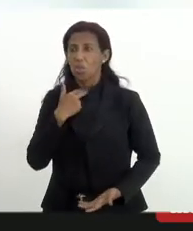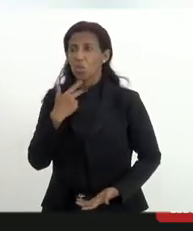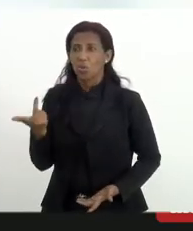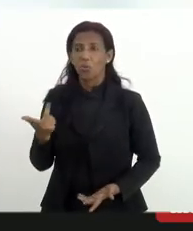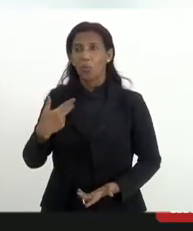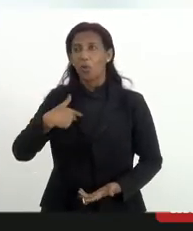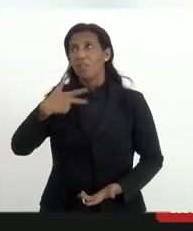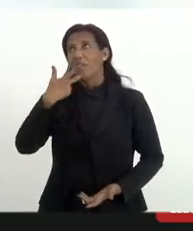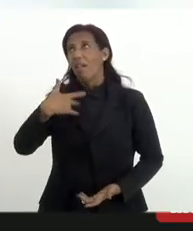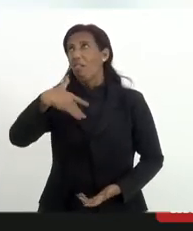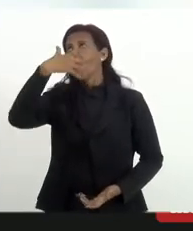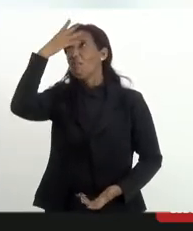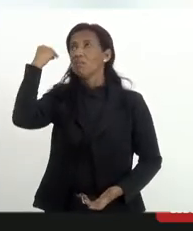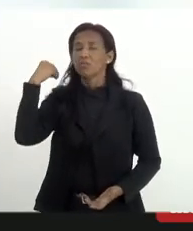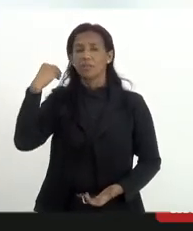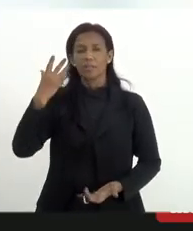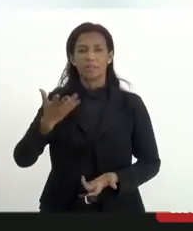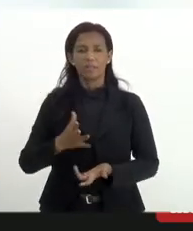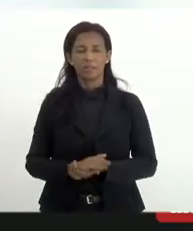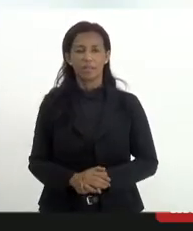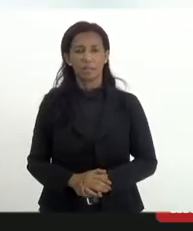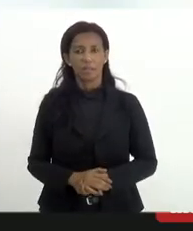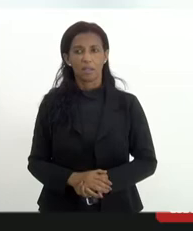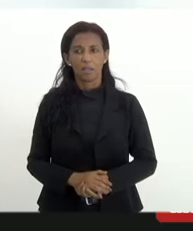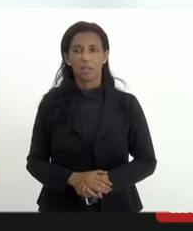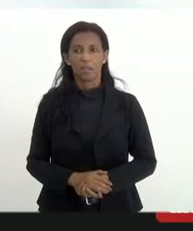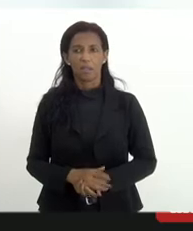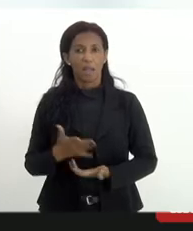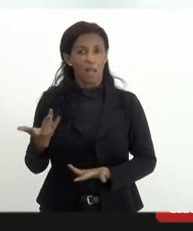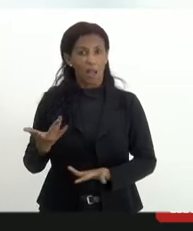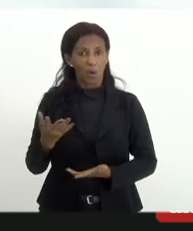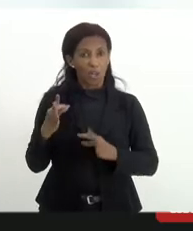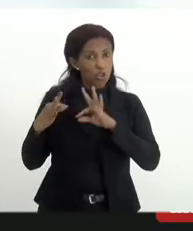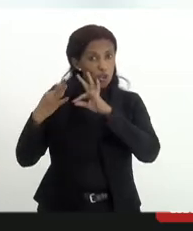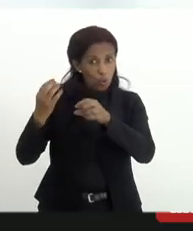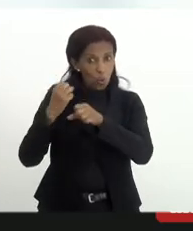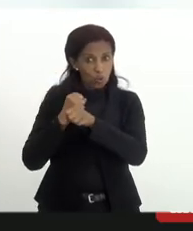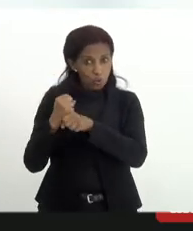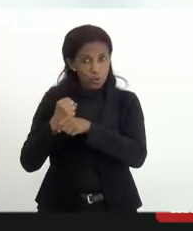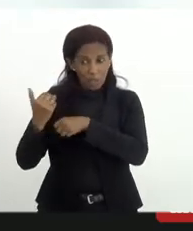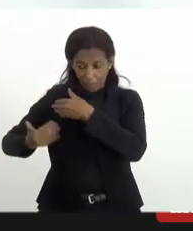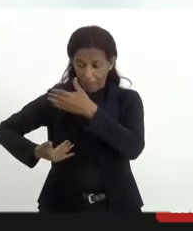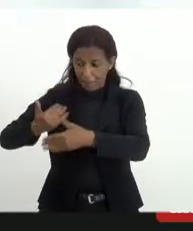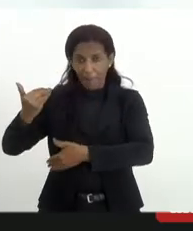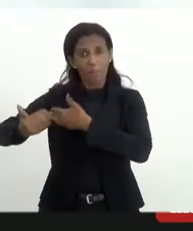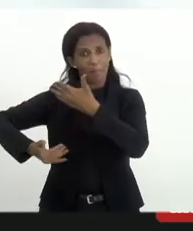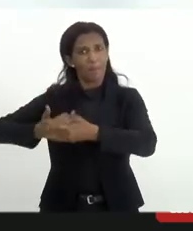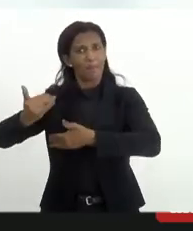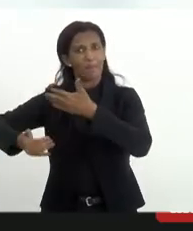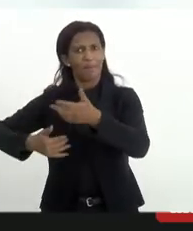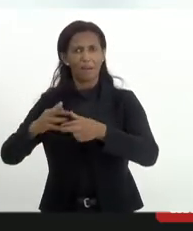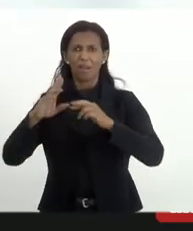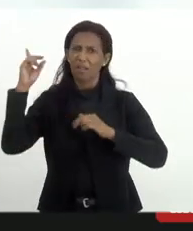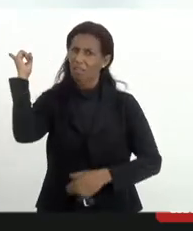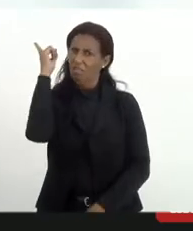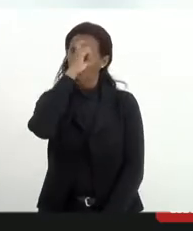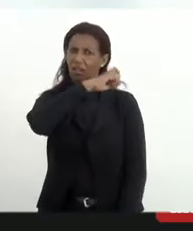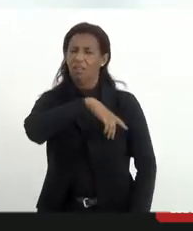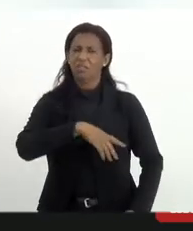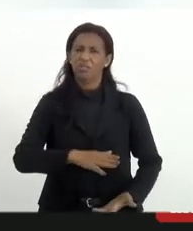nem esquecimento. Você pode esquecer um ano. Agora, todos os anos seguidos, é difícil